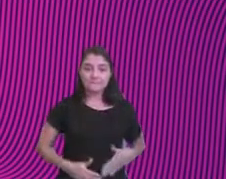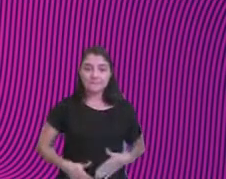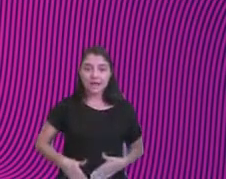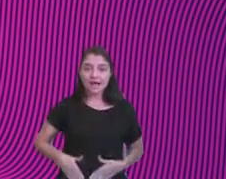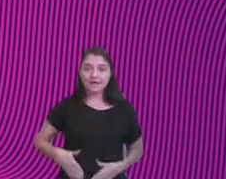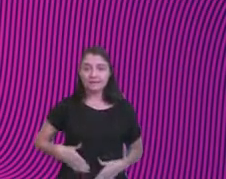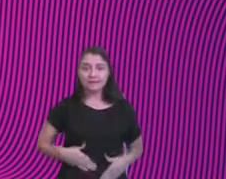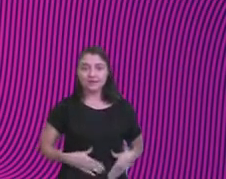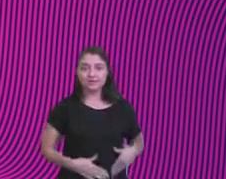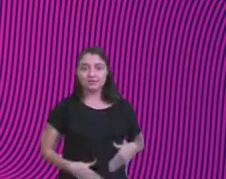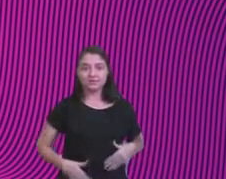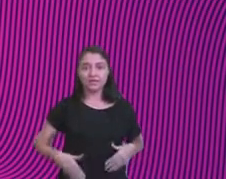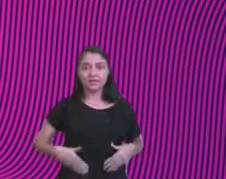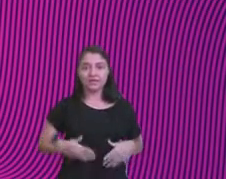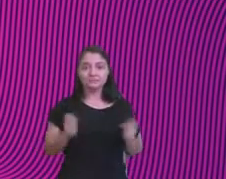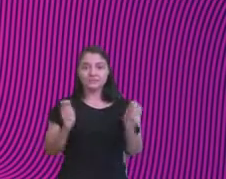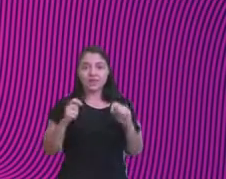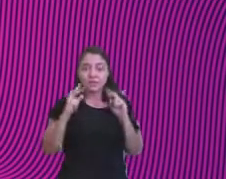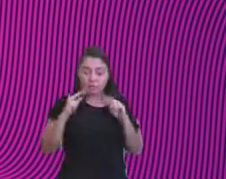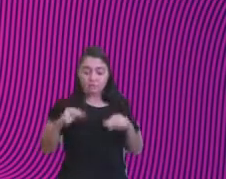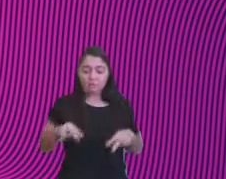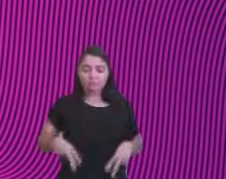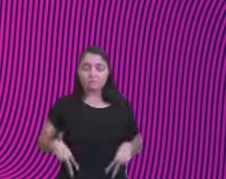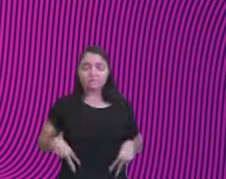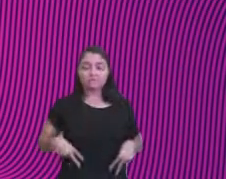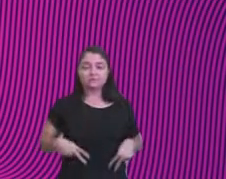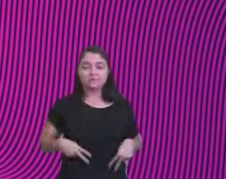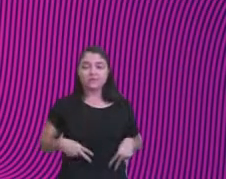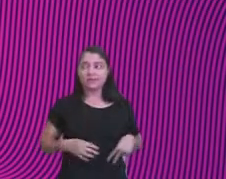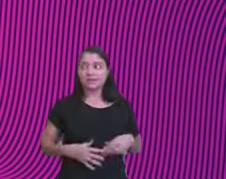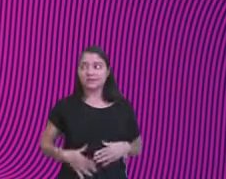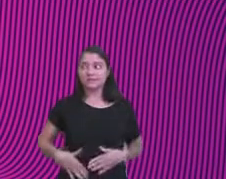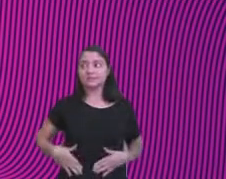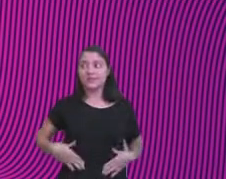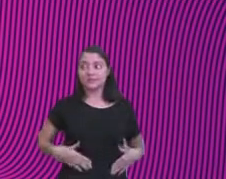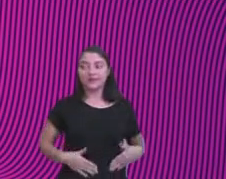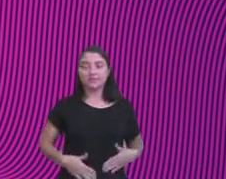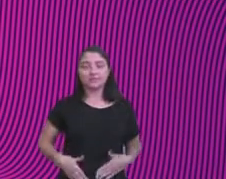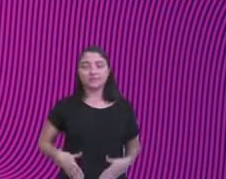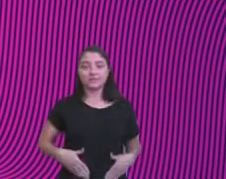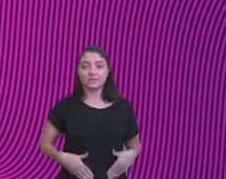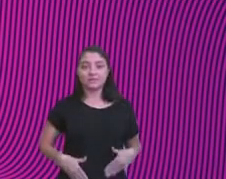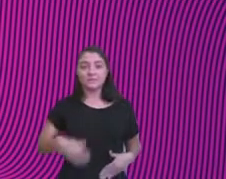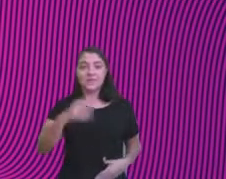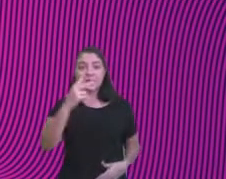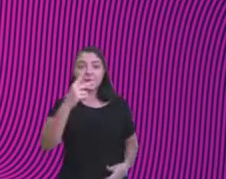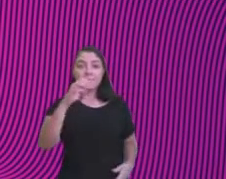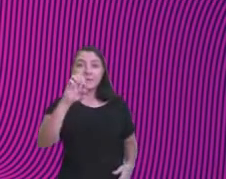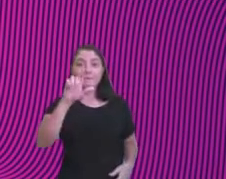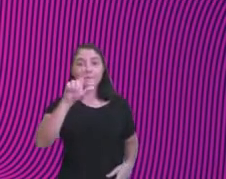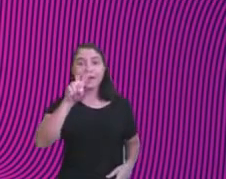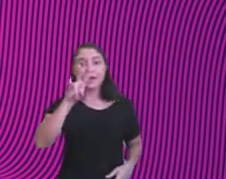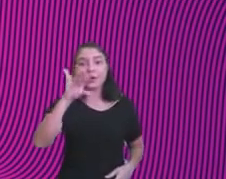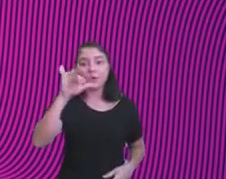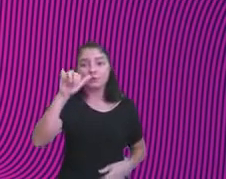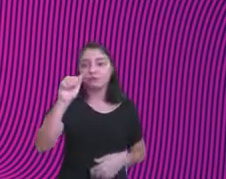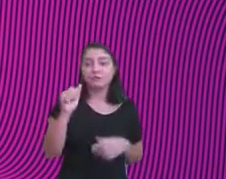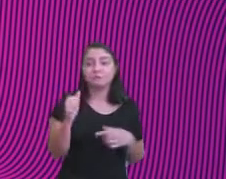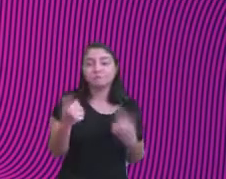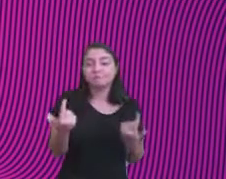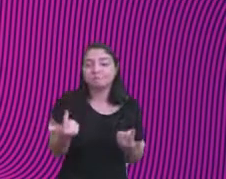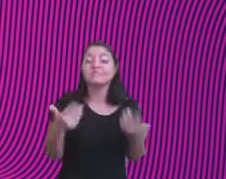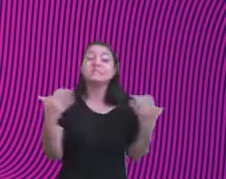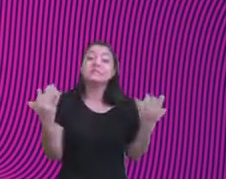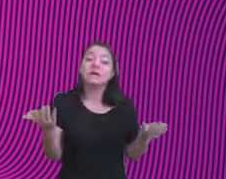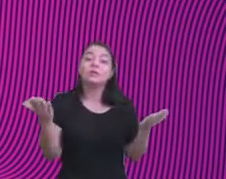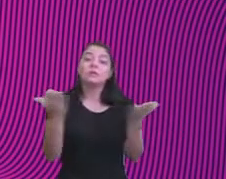perianais, né? Ressecções cirúrgicas perianais. Eu acho que a eco tem um papel muito bom. Na verdade, a gente fala da eco e hoje a gente